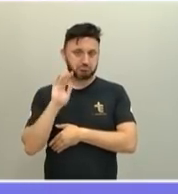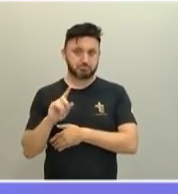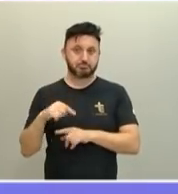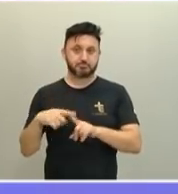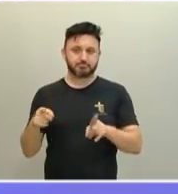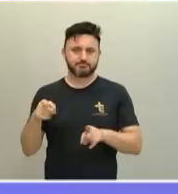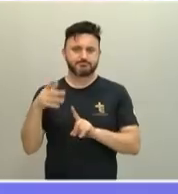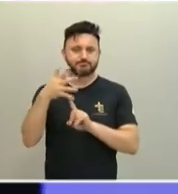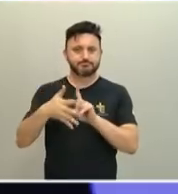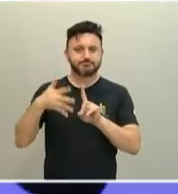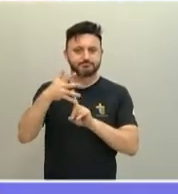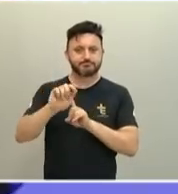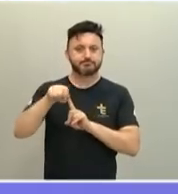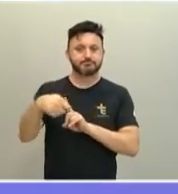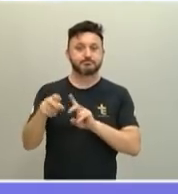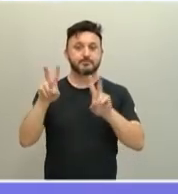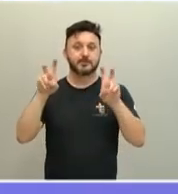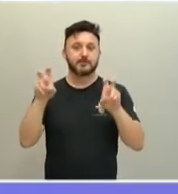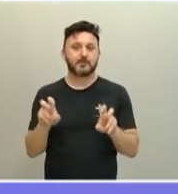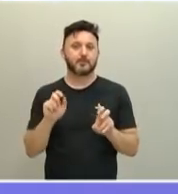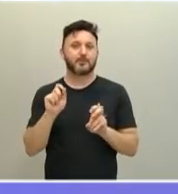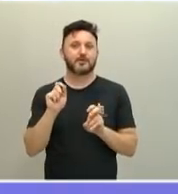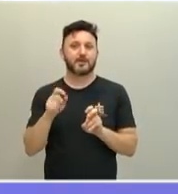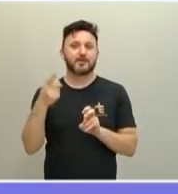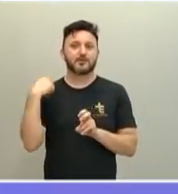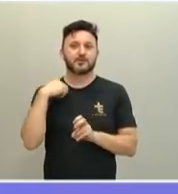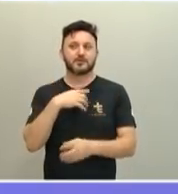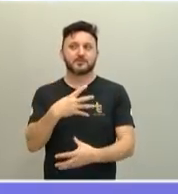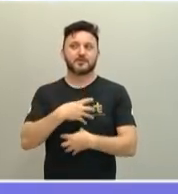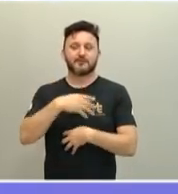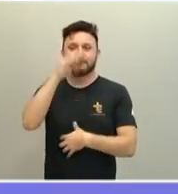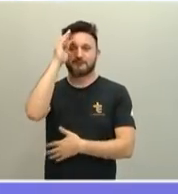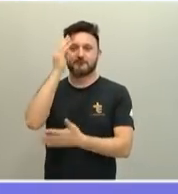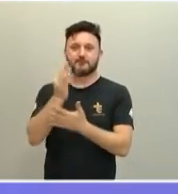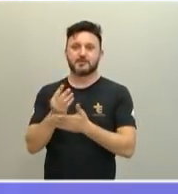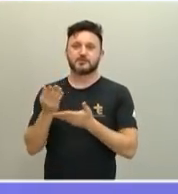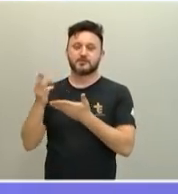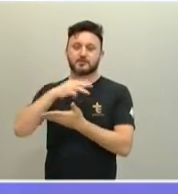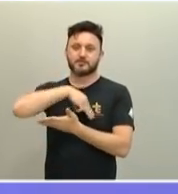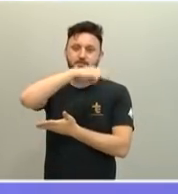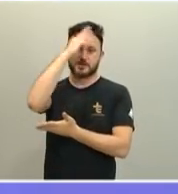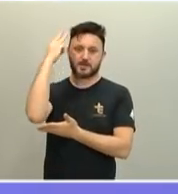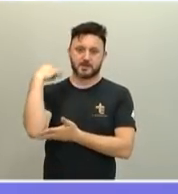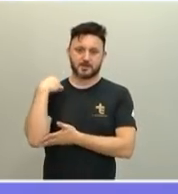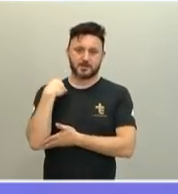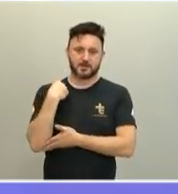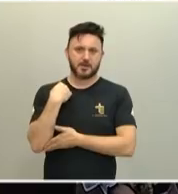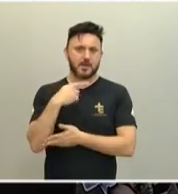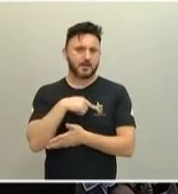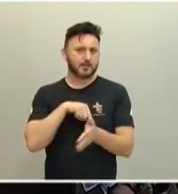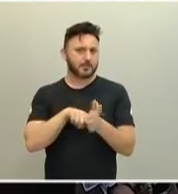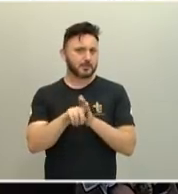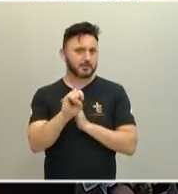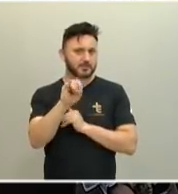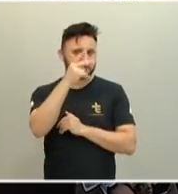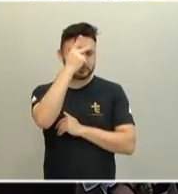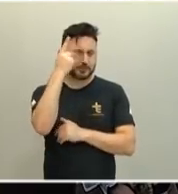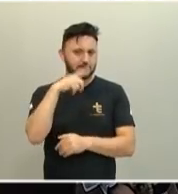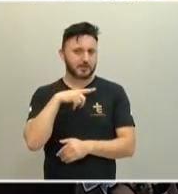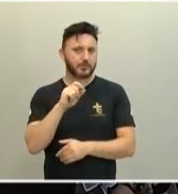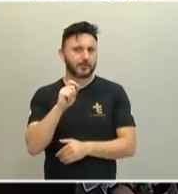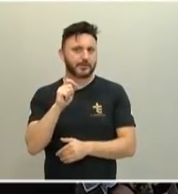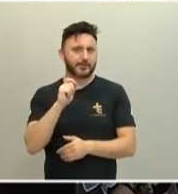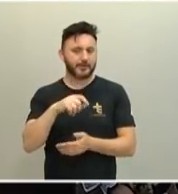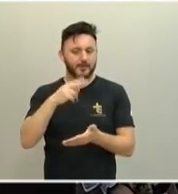dentro da minha cabeça e do coração. Você tem que ter endereço, querido. Carta que não tem endereço não chega. Alguém já perdeu a mala aqui no aeroporto ou não? Já perdeu?